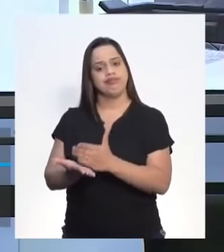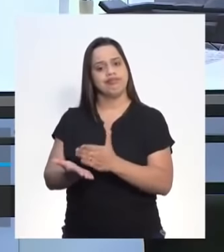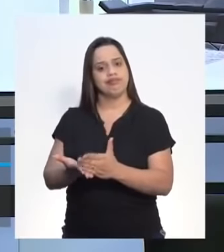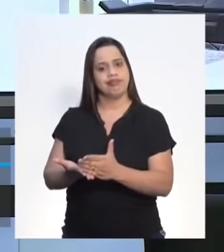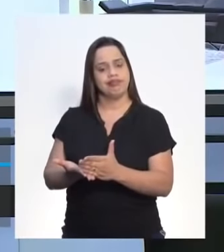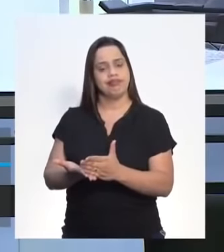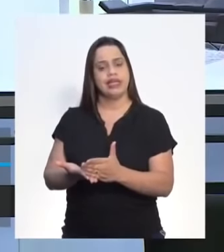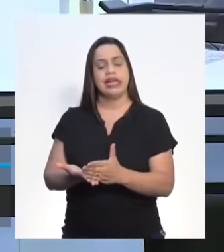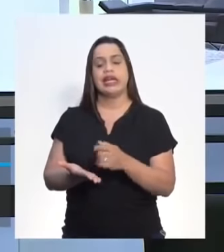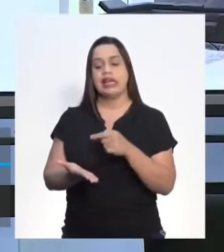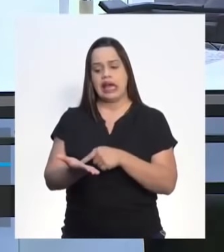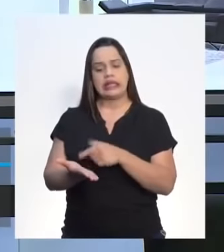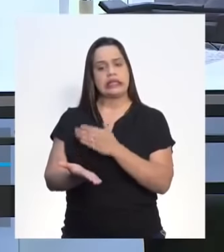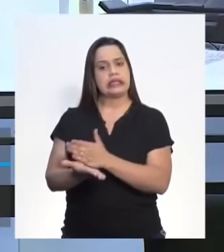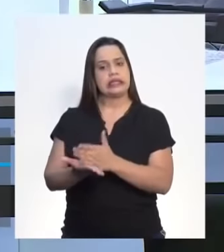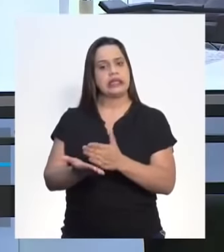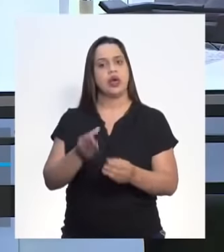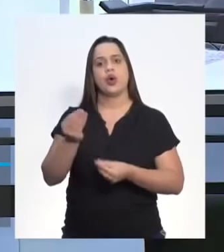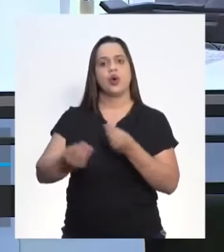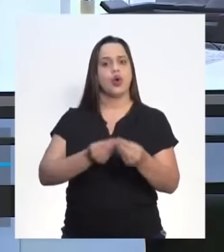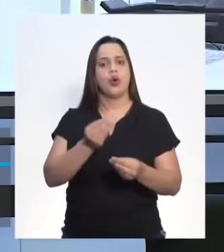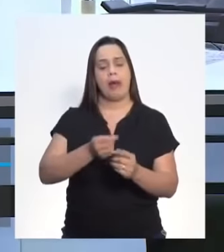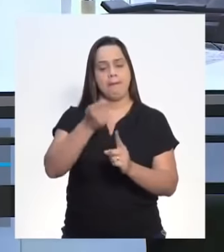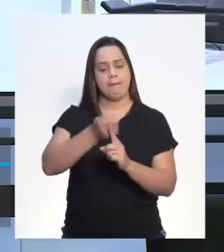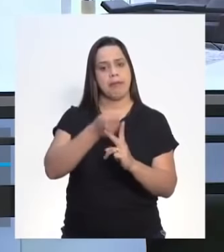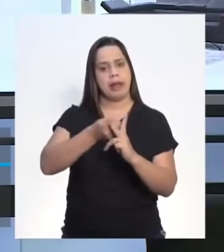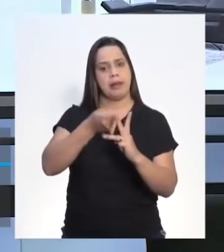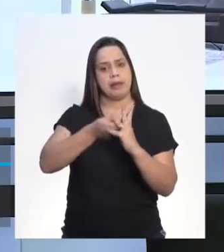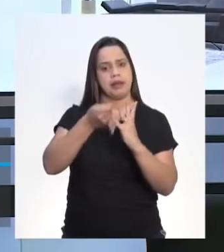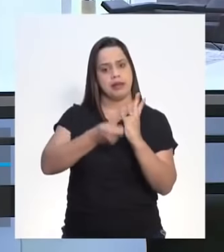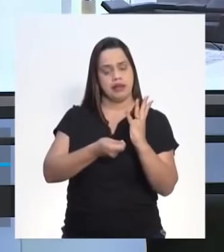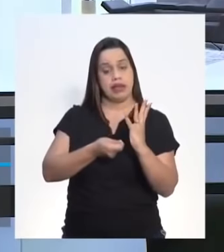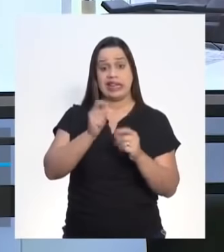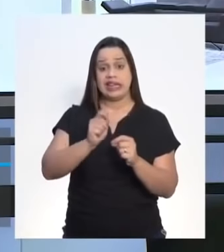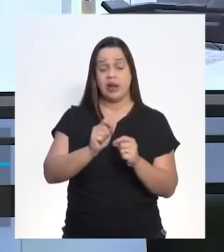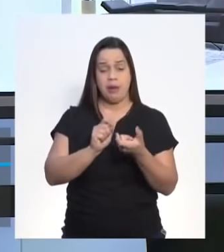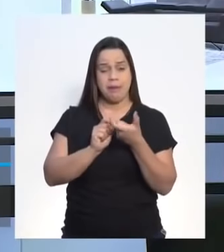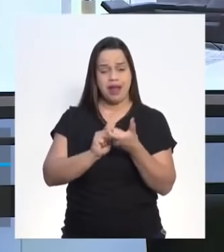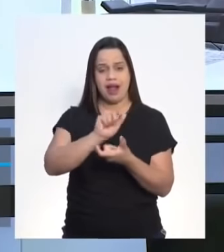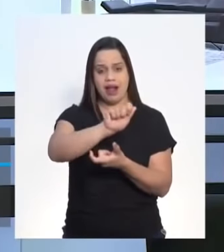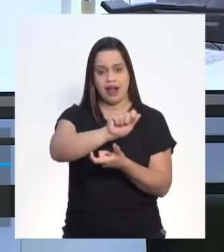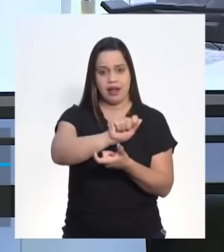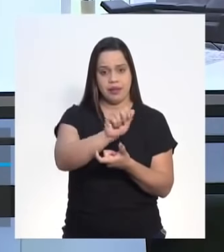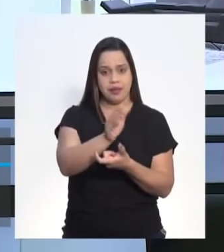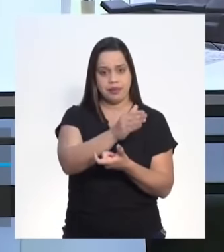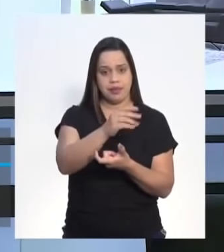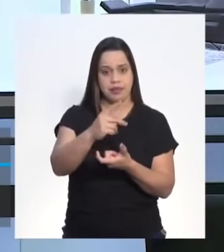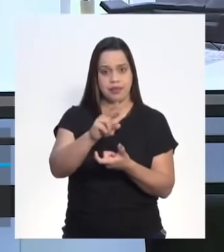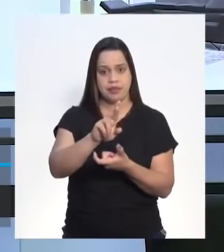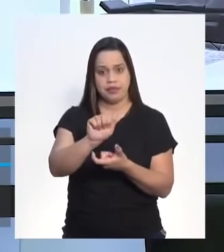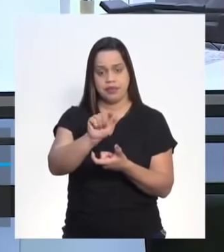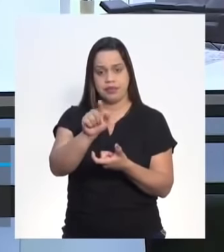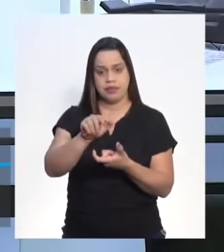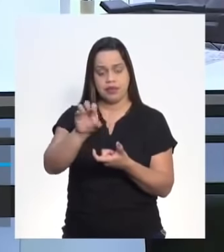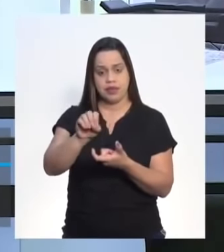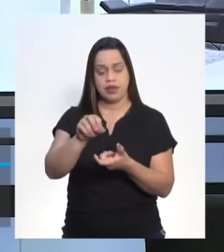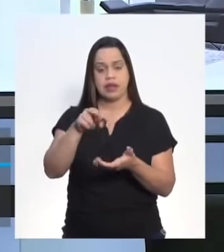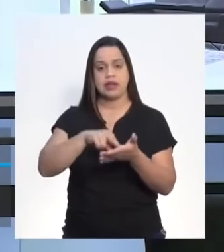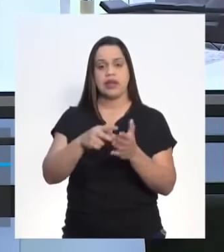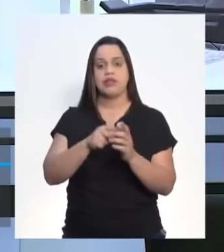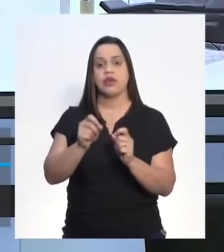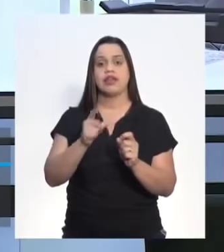essas prestações elas são dadas em quê? Em meses. Tá? Então o a prazo, né, você tem um prazo para